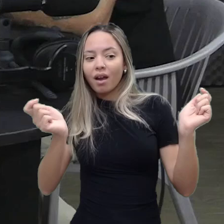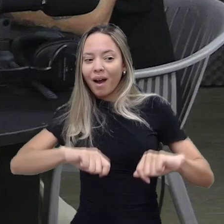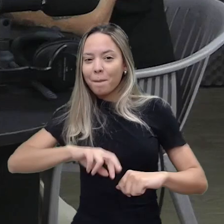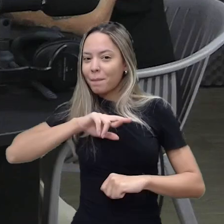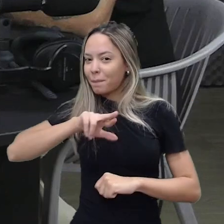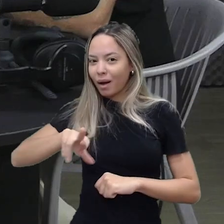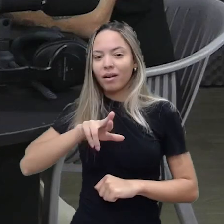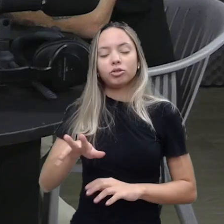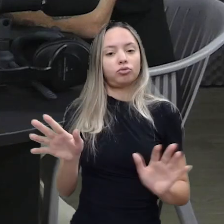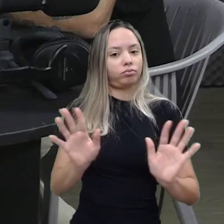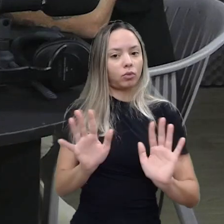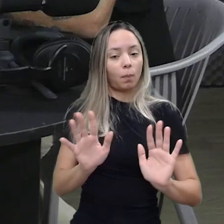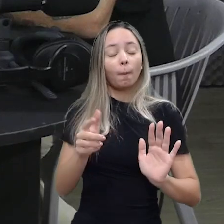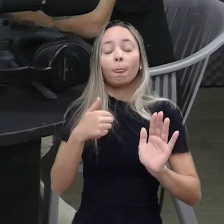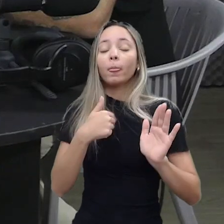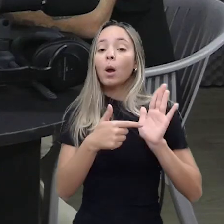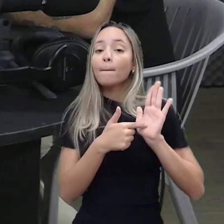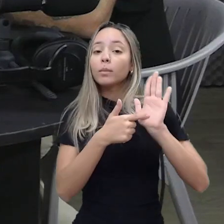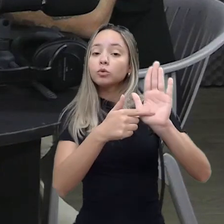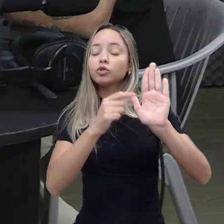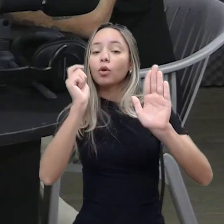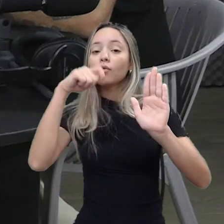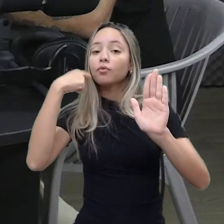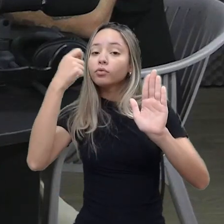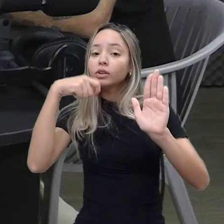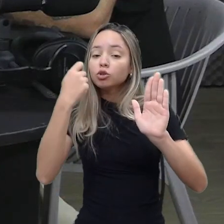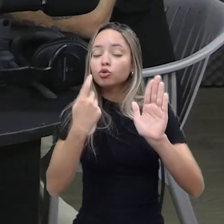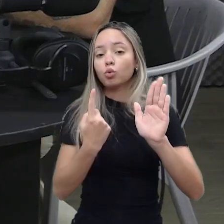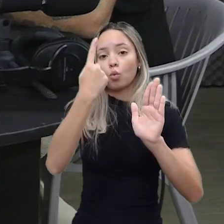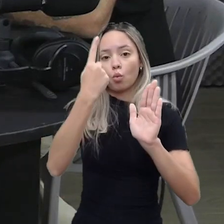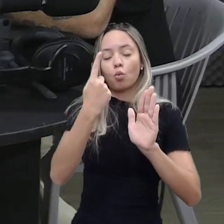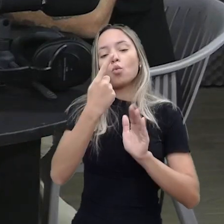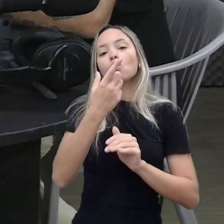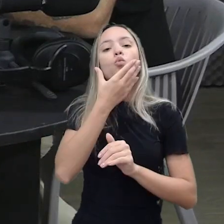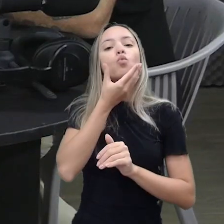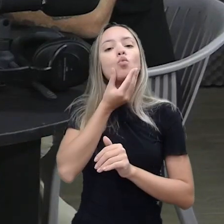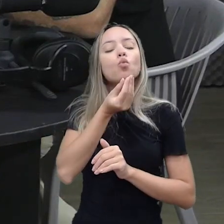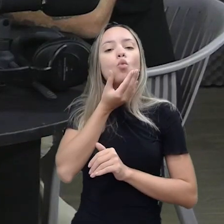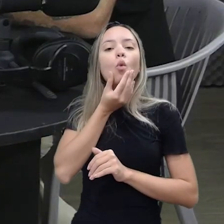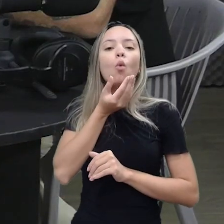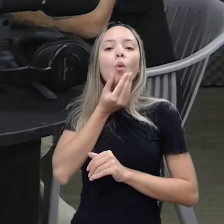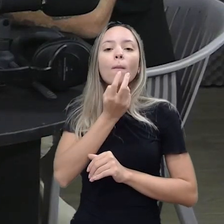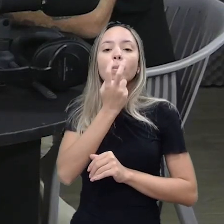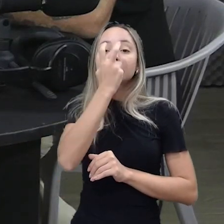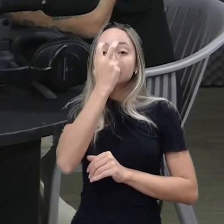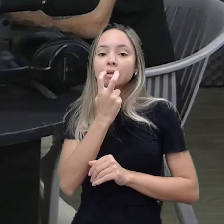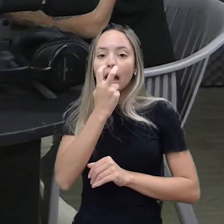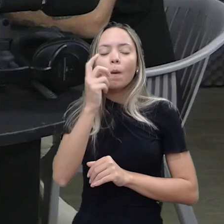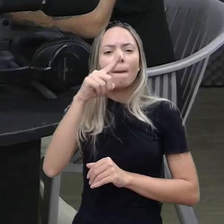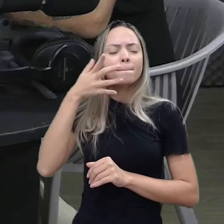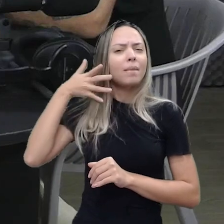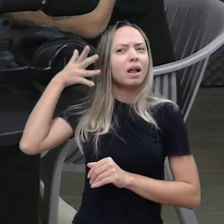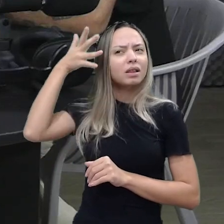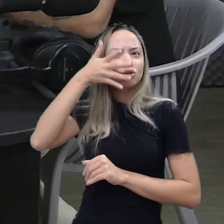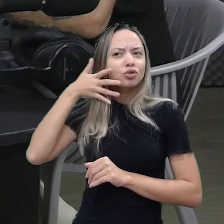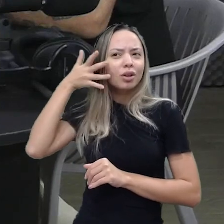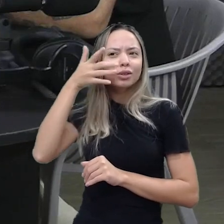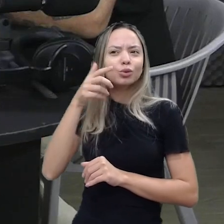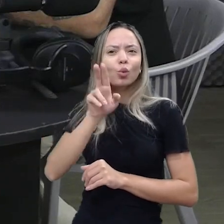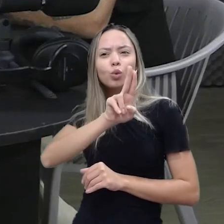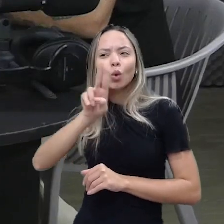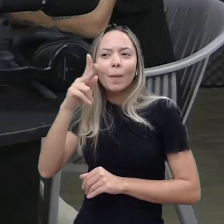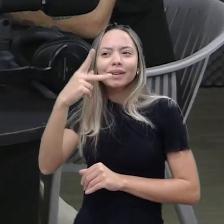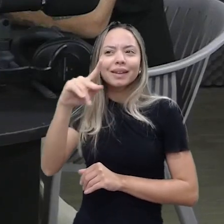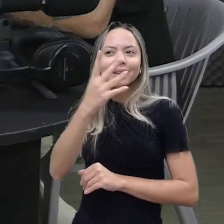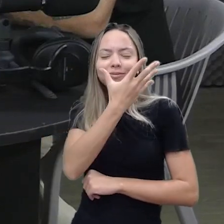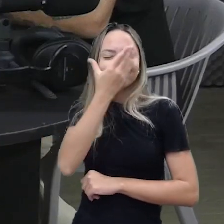passava um vídeo de um influencer cego, acho que é autor, palestrante e tal, não me recordo agora especificamente o